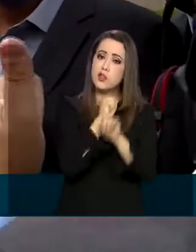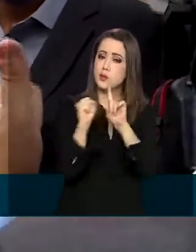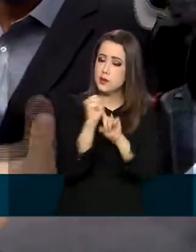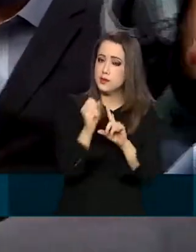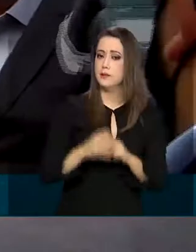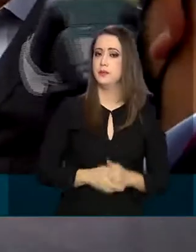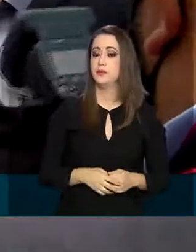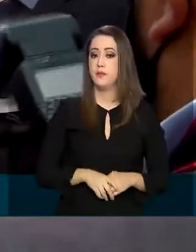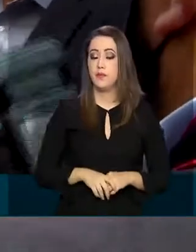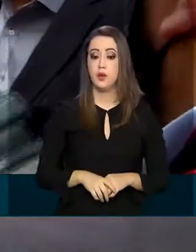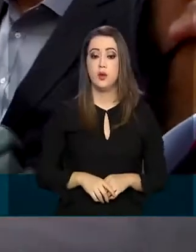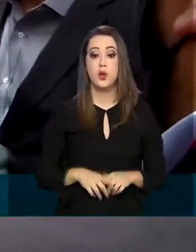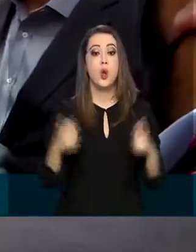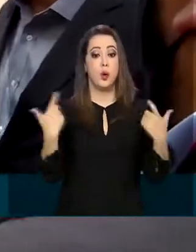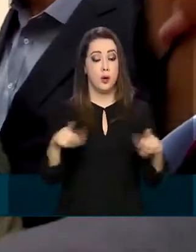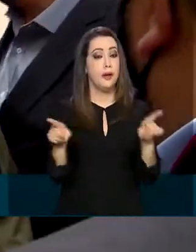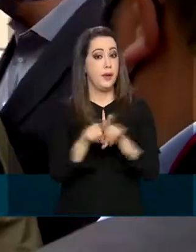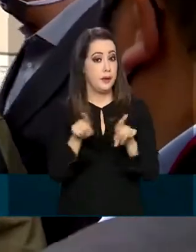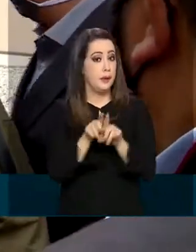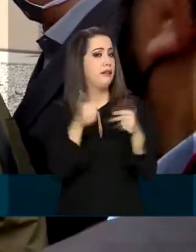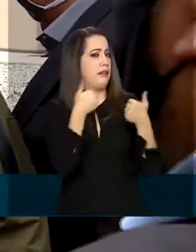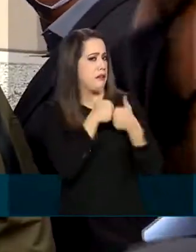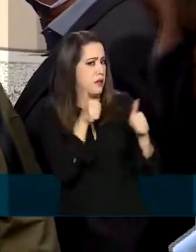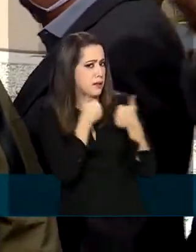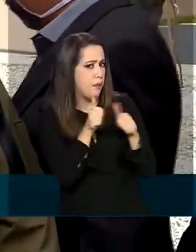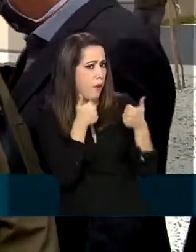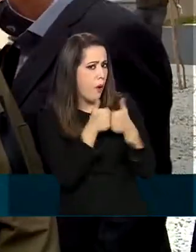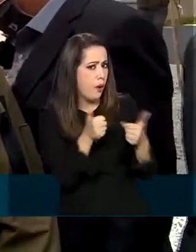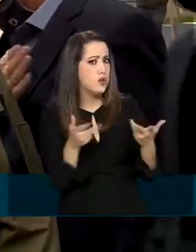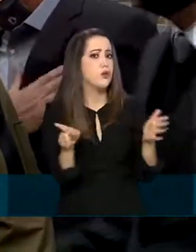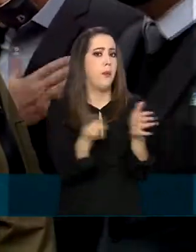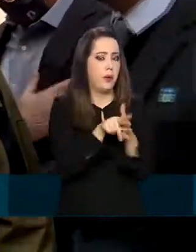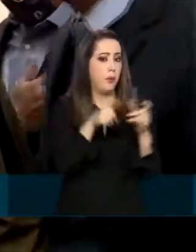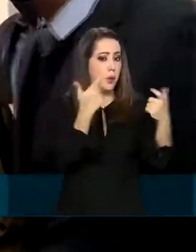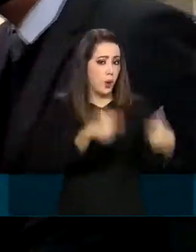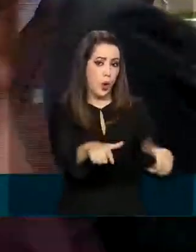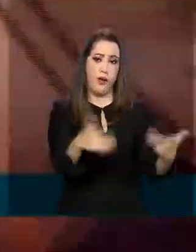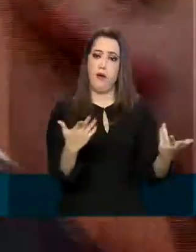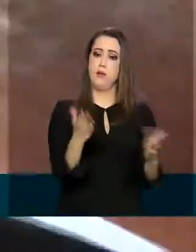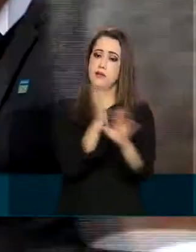A região também é atendida pelo sistema de transporte público de Bagé.